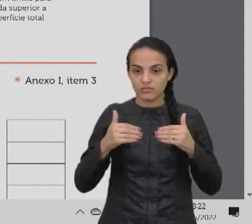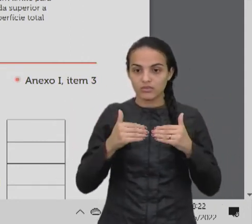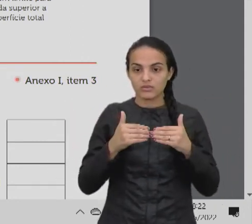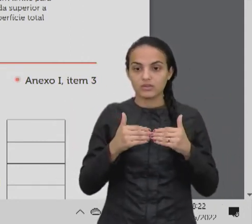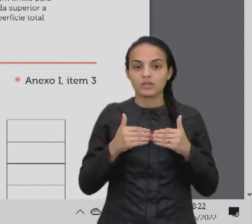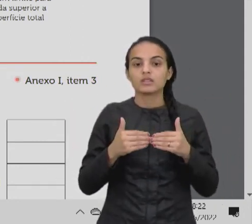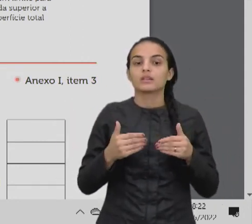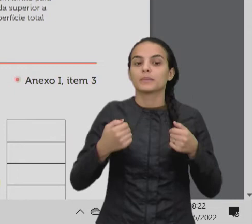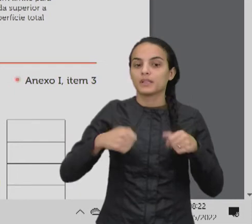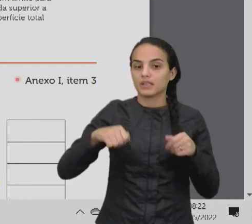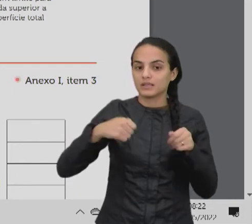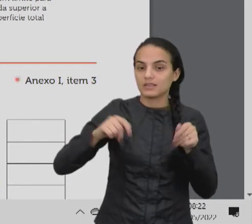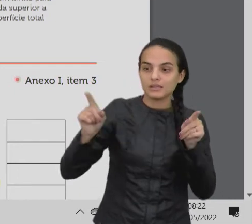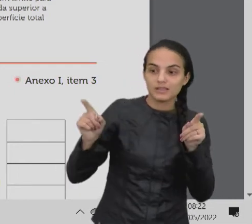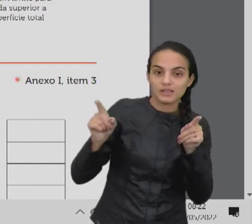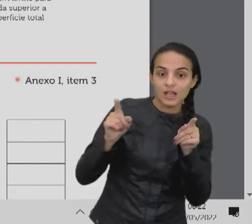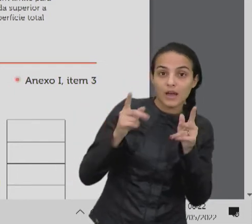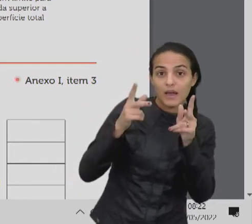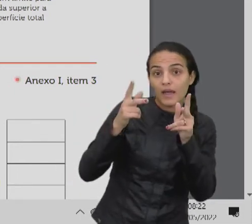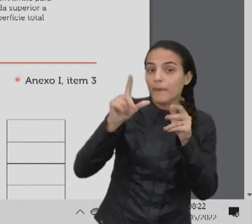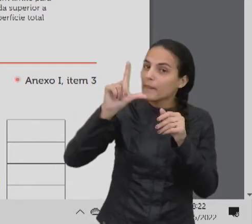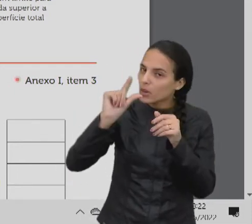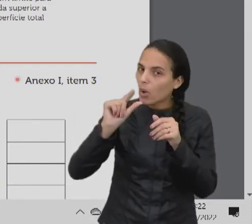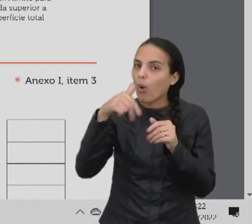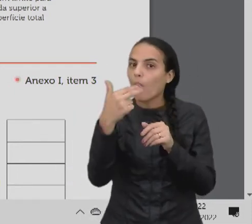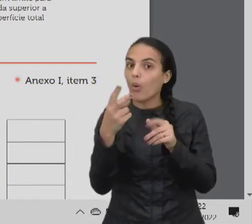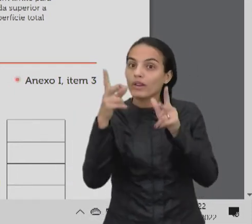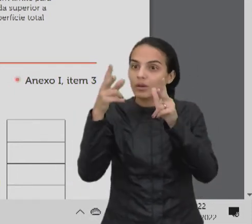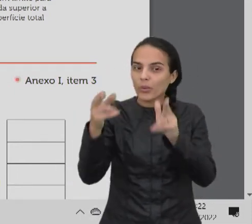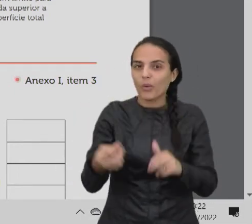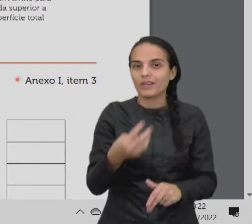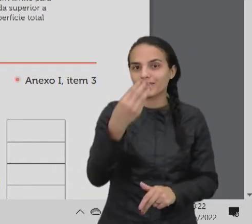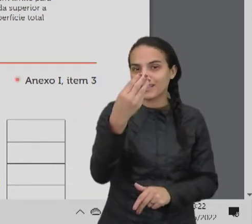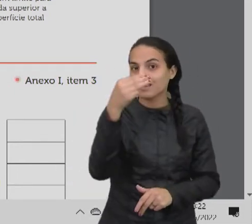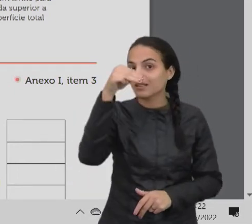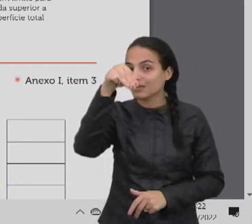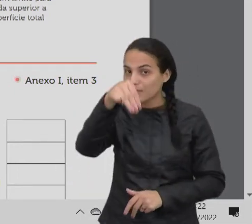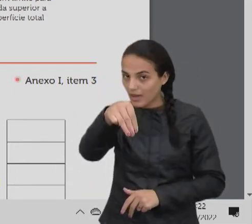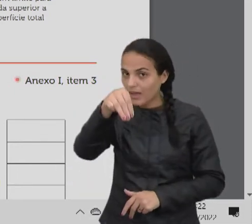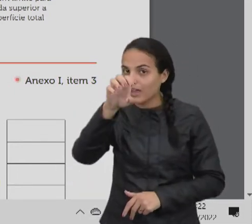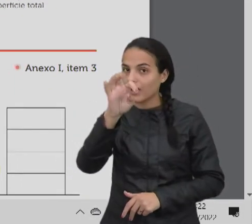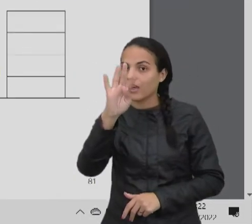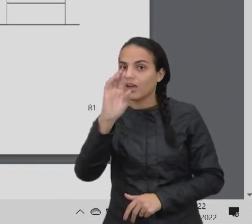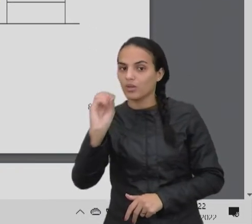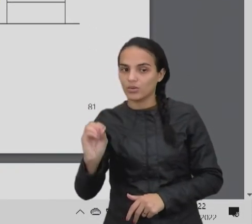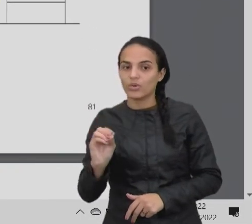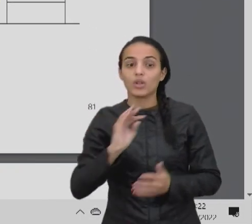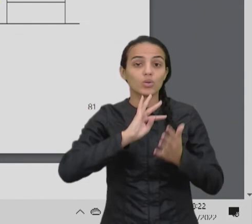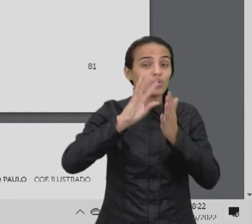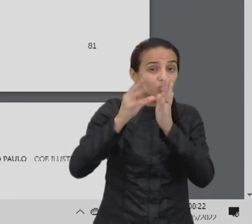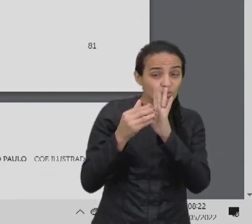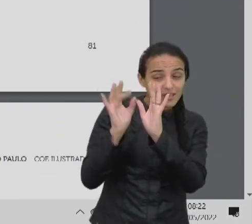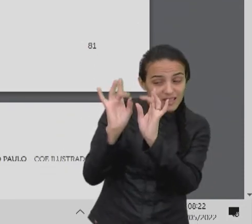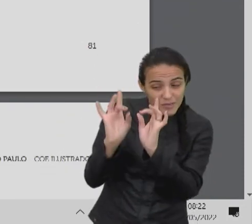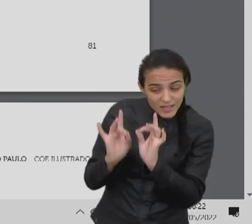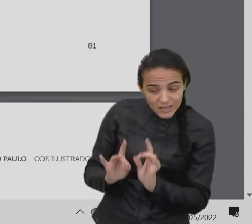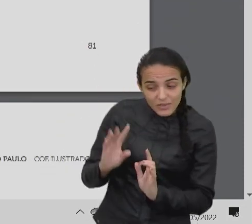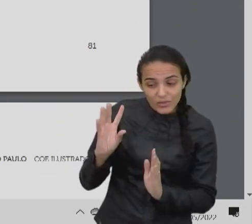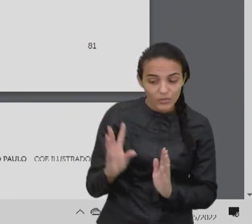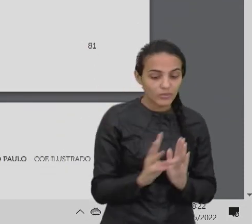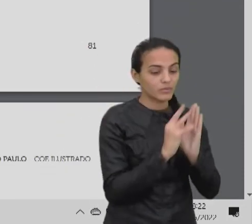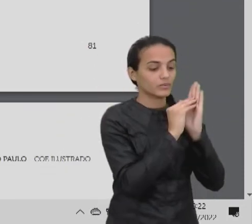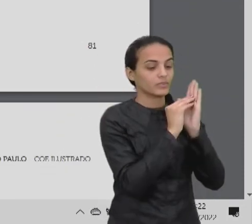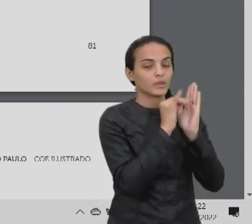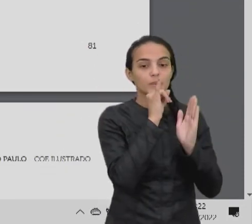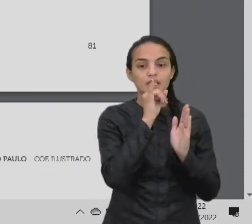ser menor ou igual a 3 metros. Então tem todas, tá tudo nos mínimos detalhes. Ó, quando tem